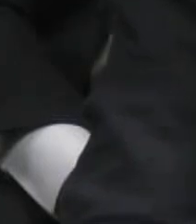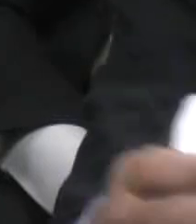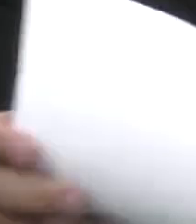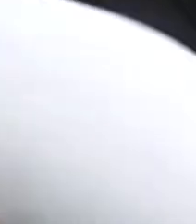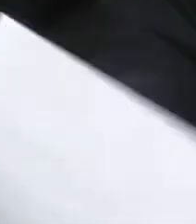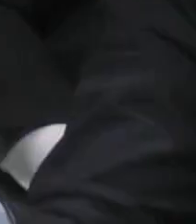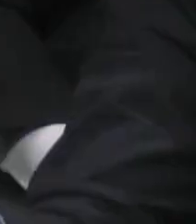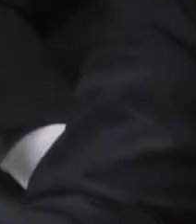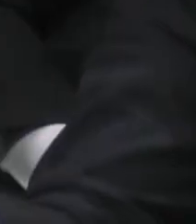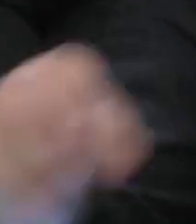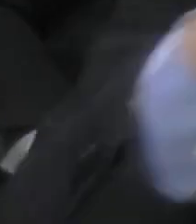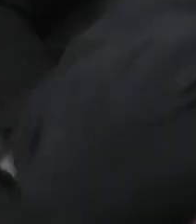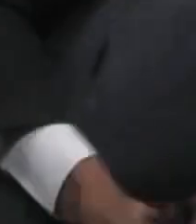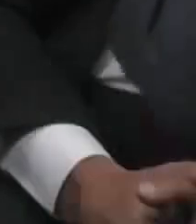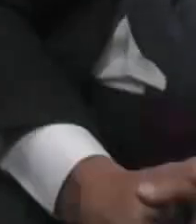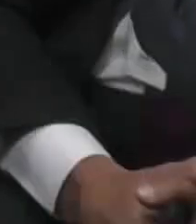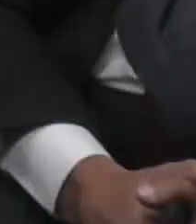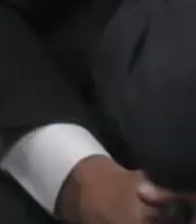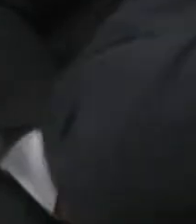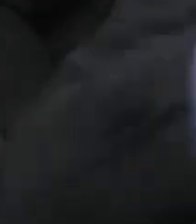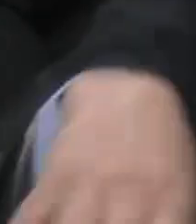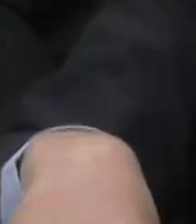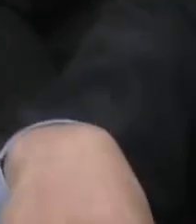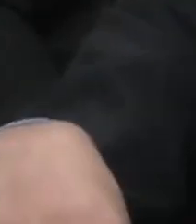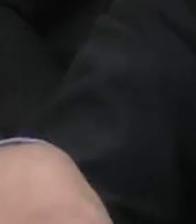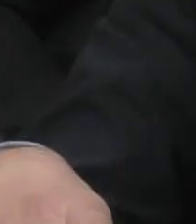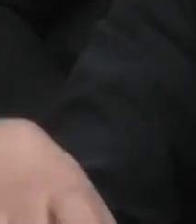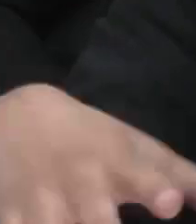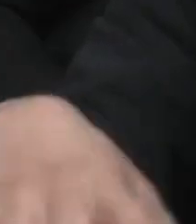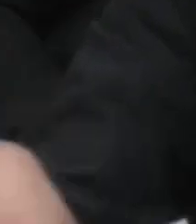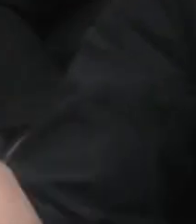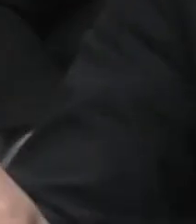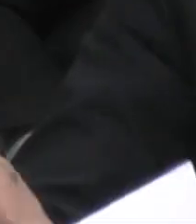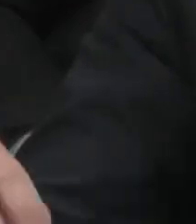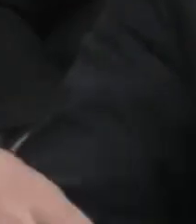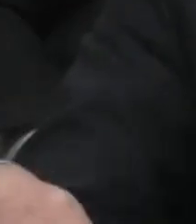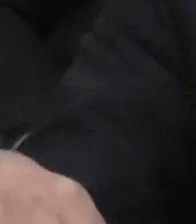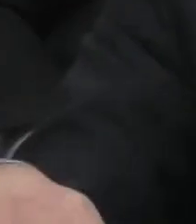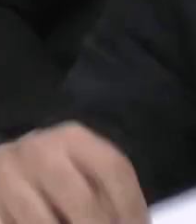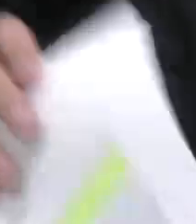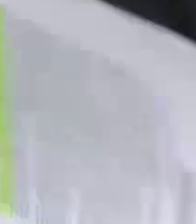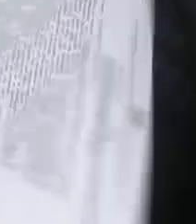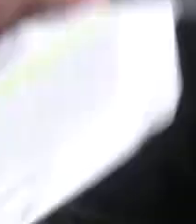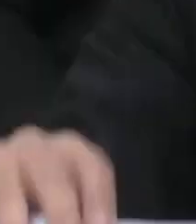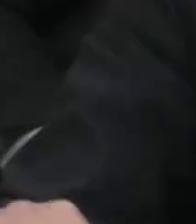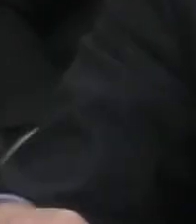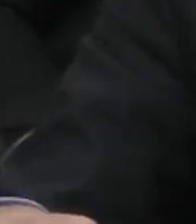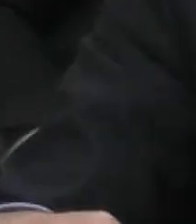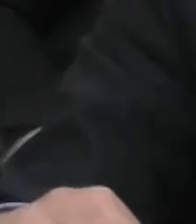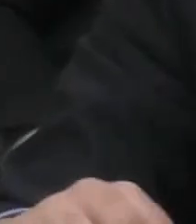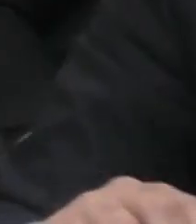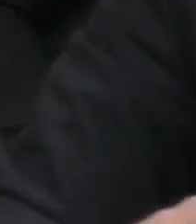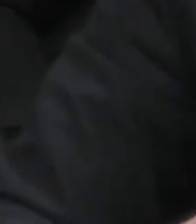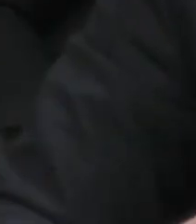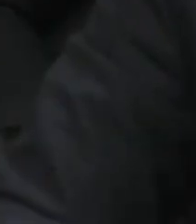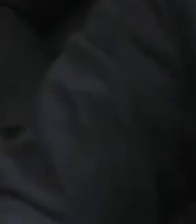Entendo perfeitamente que Vossa Excelência, na presidência da presente sessão, já encarou a questão de ordem levantada